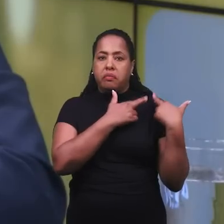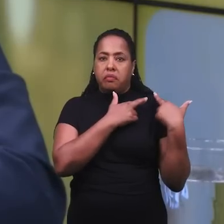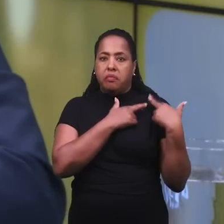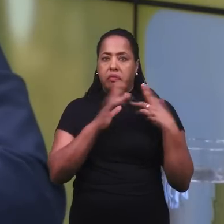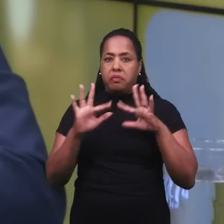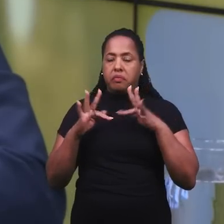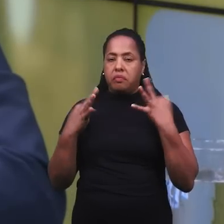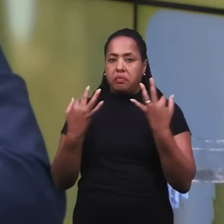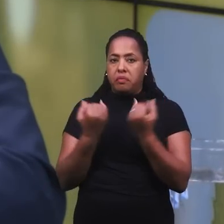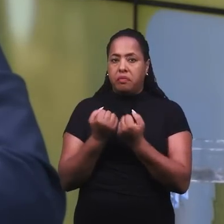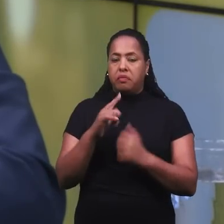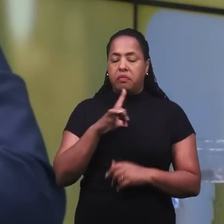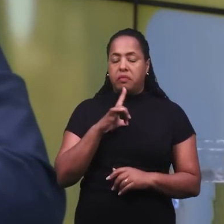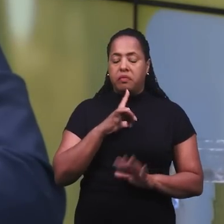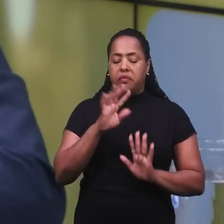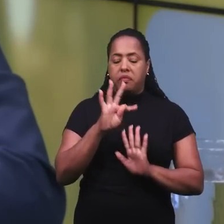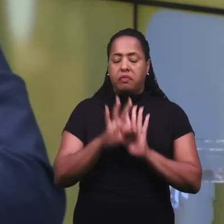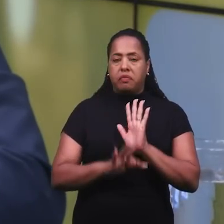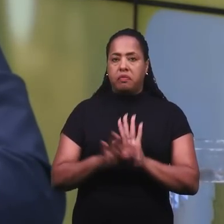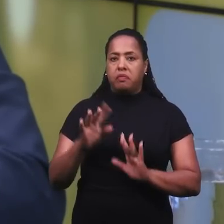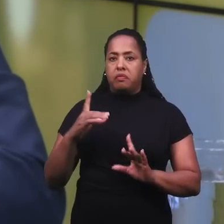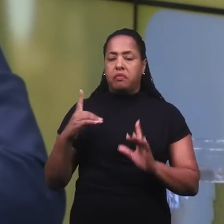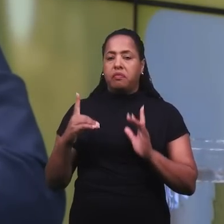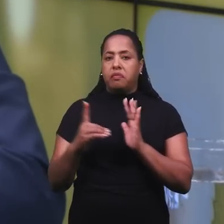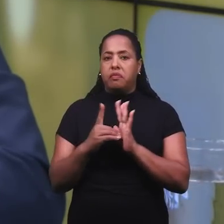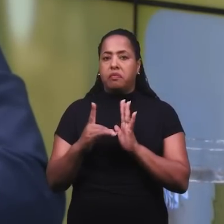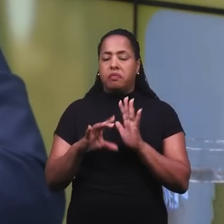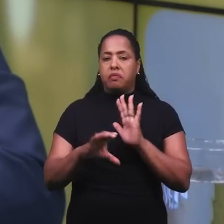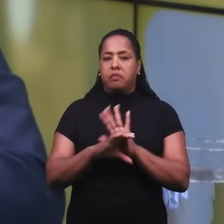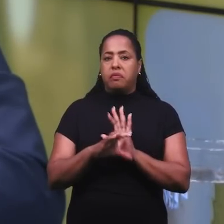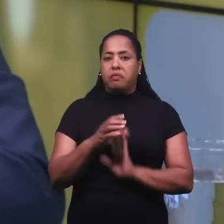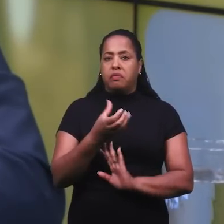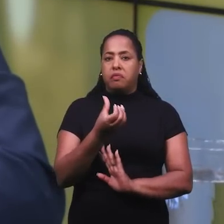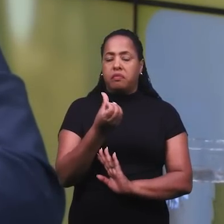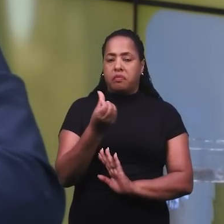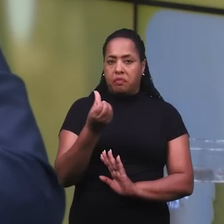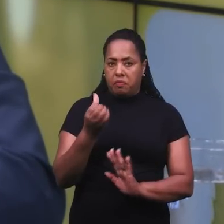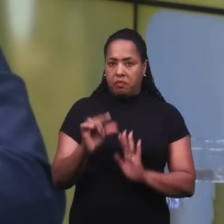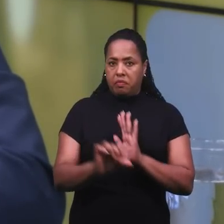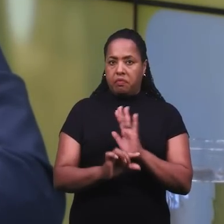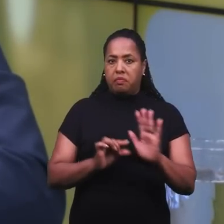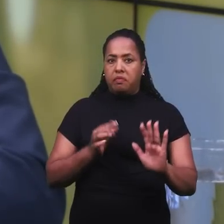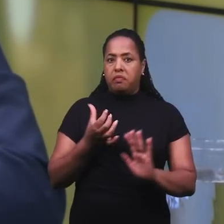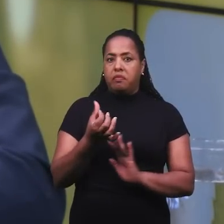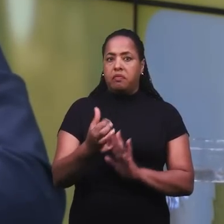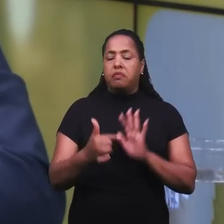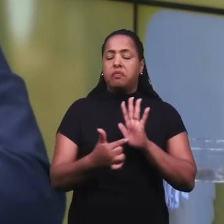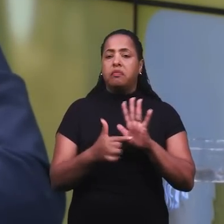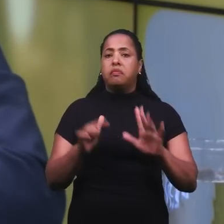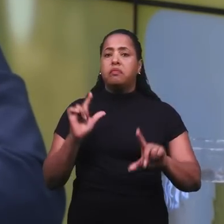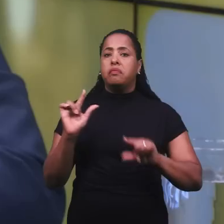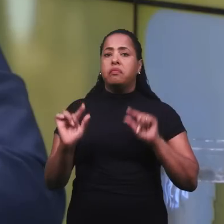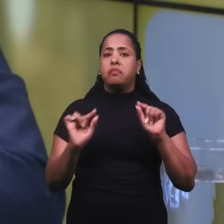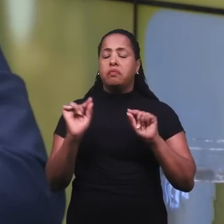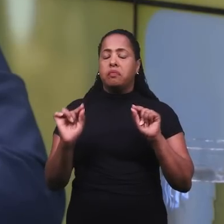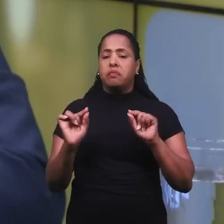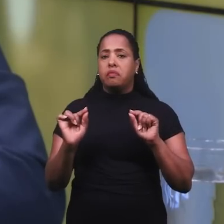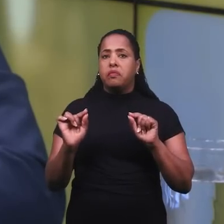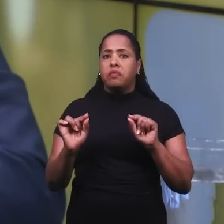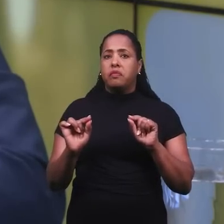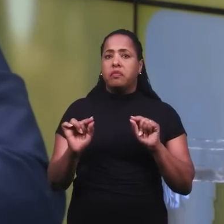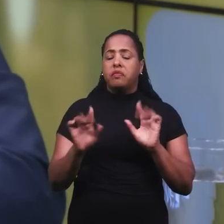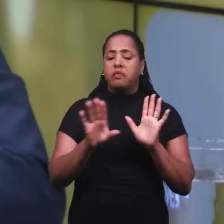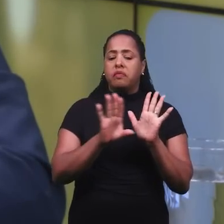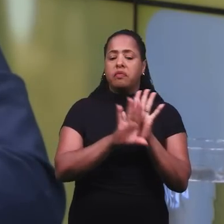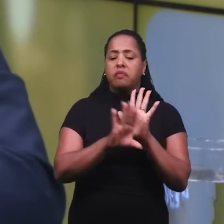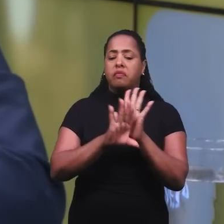que a família tem, que é o texto que está em Deuteronômio capítulo 6, versículo 6, e que tira